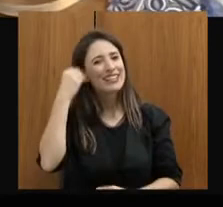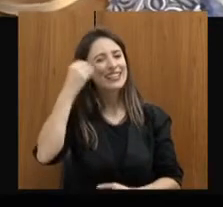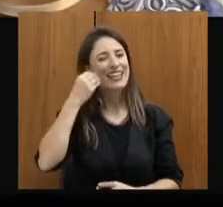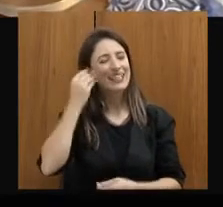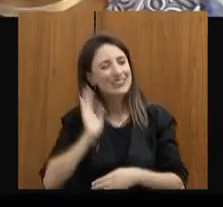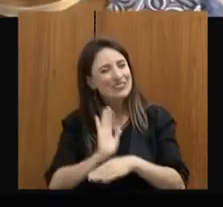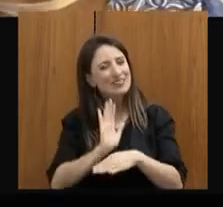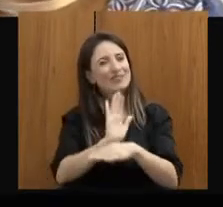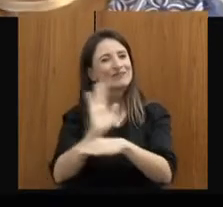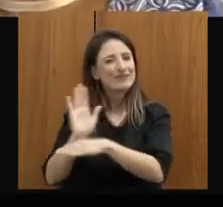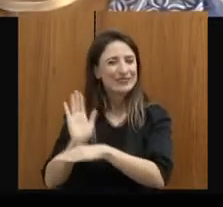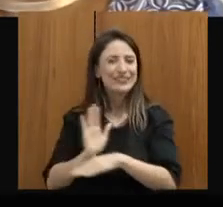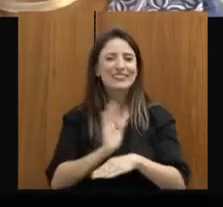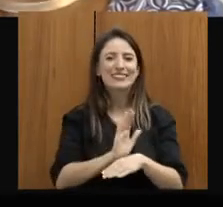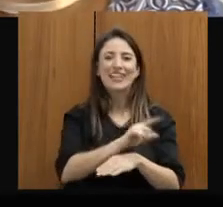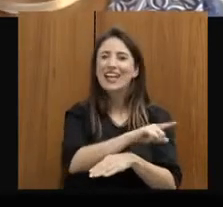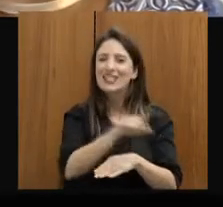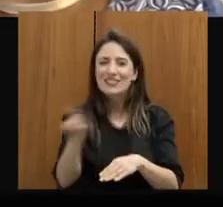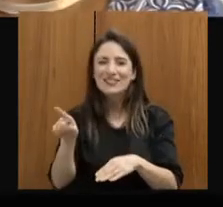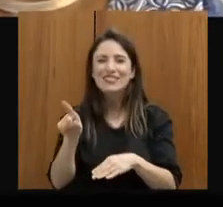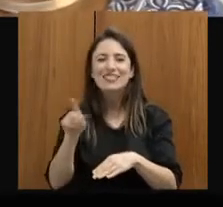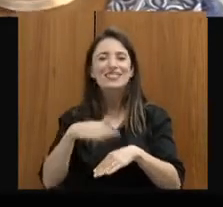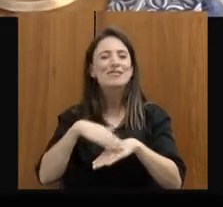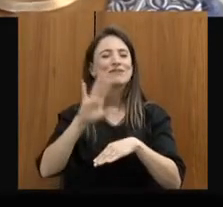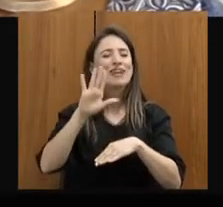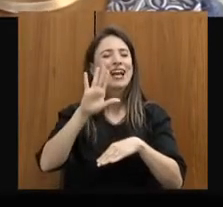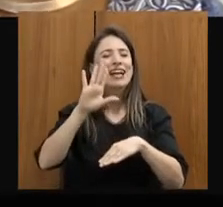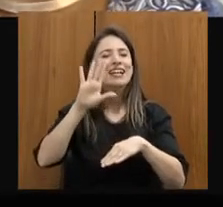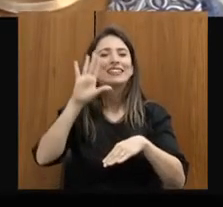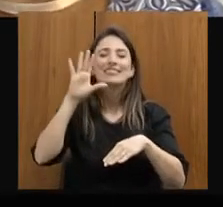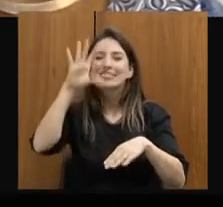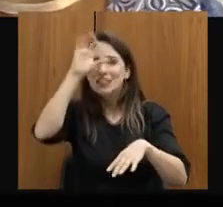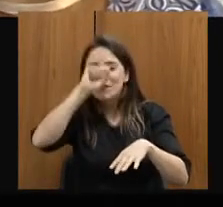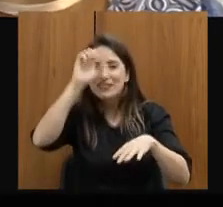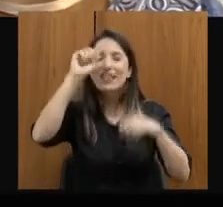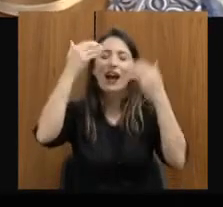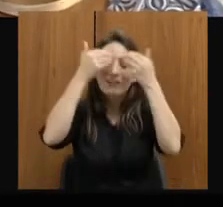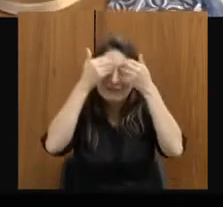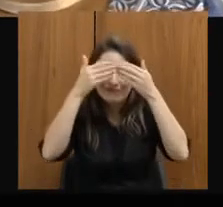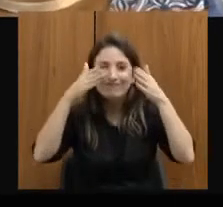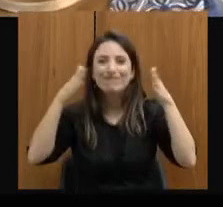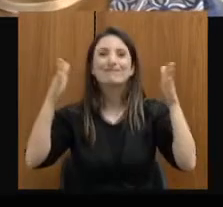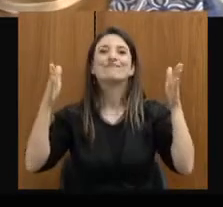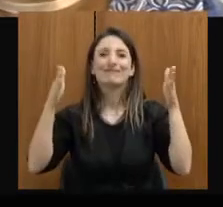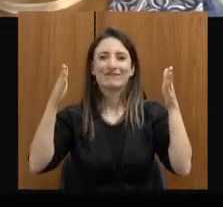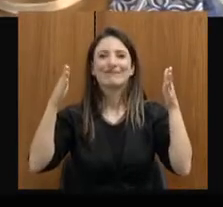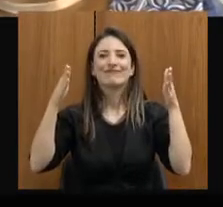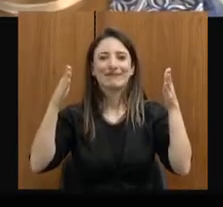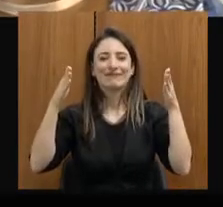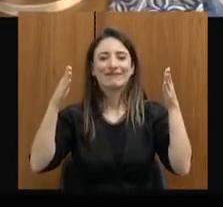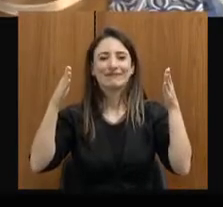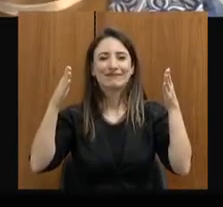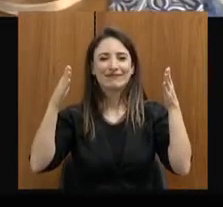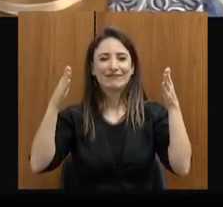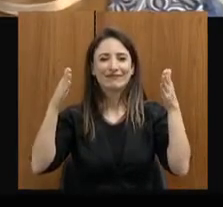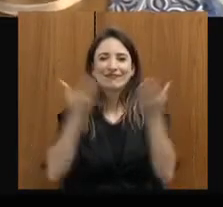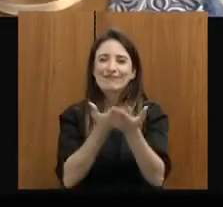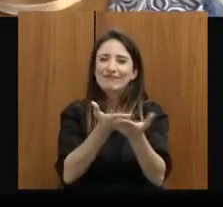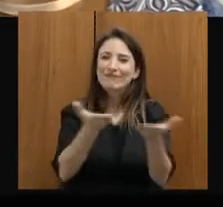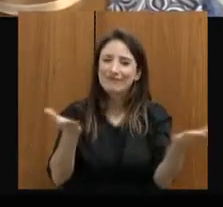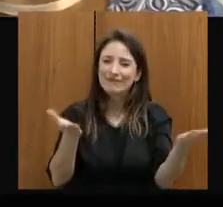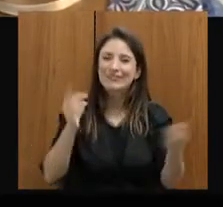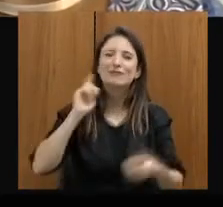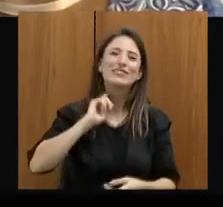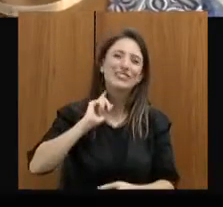contribuindo para enriquecer a experiência ora em andamento é aí em Minas Gerais